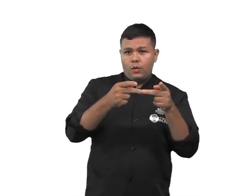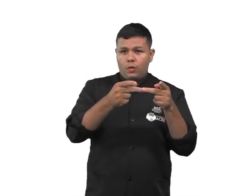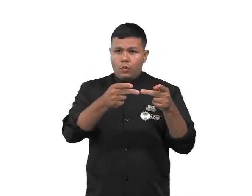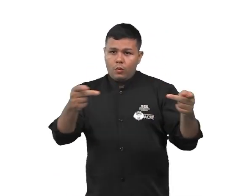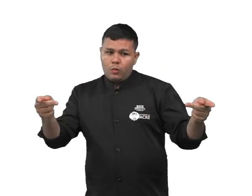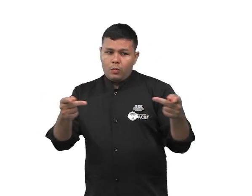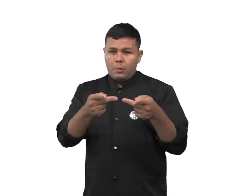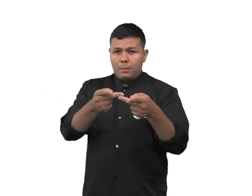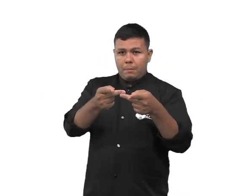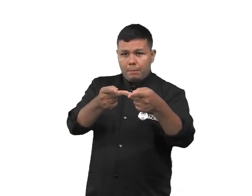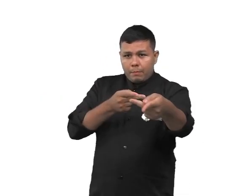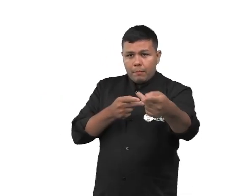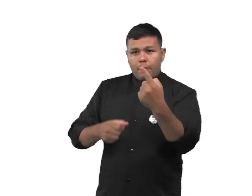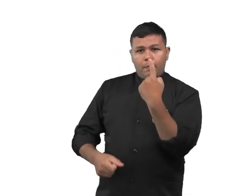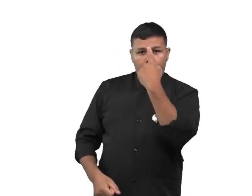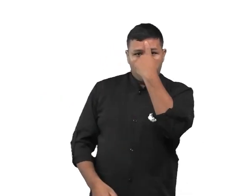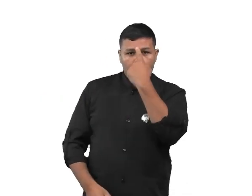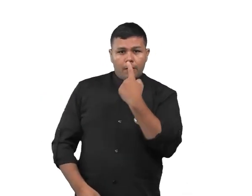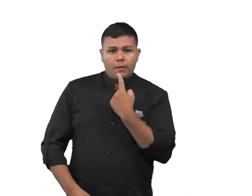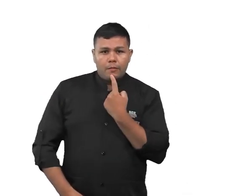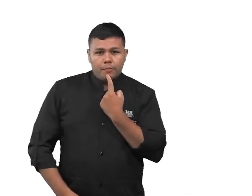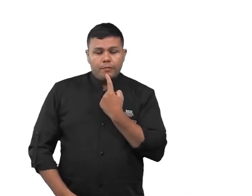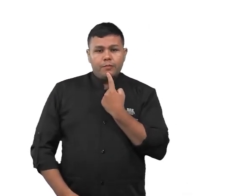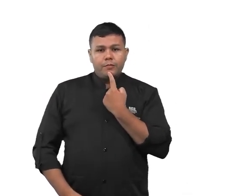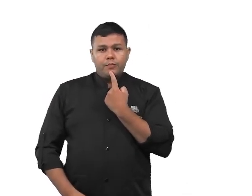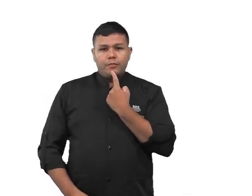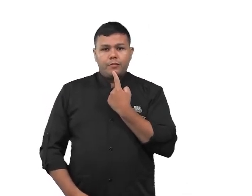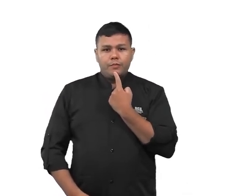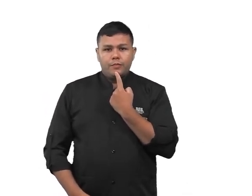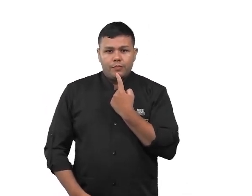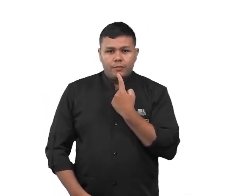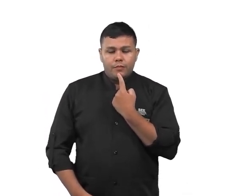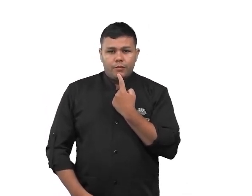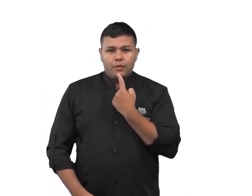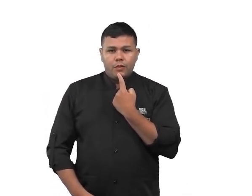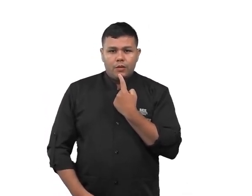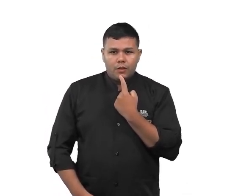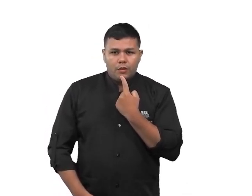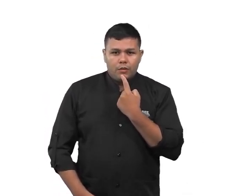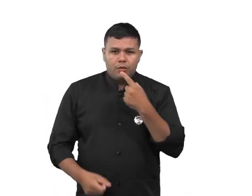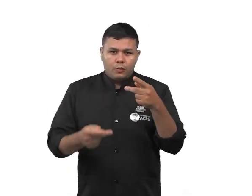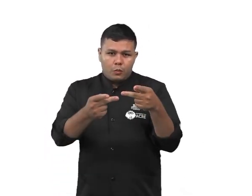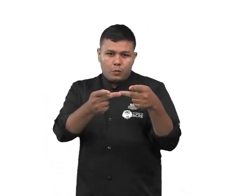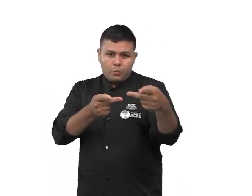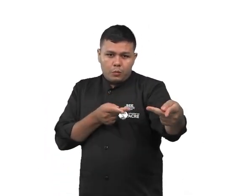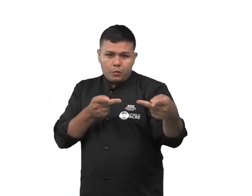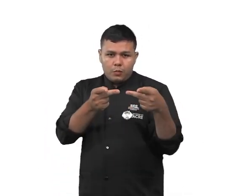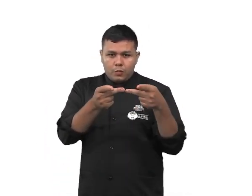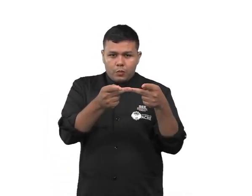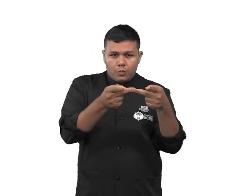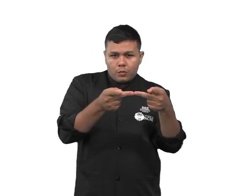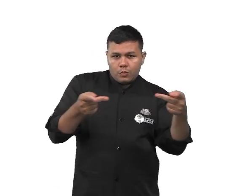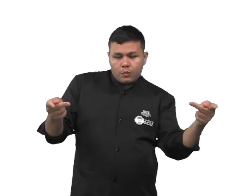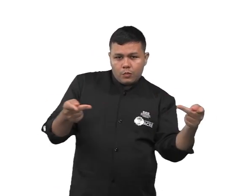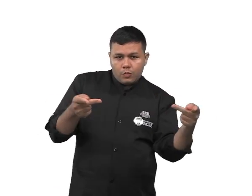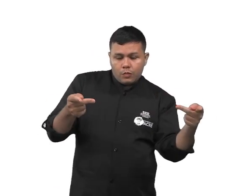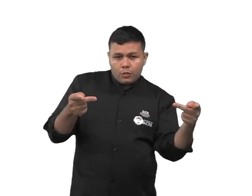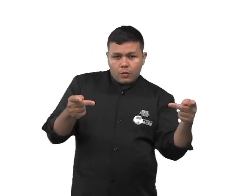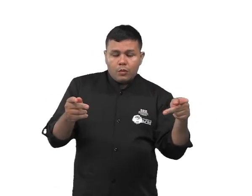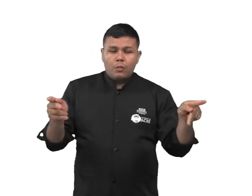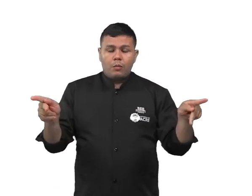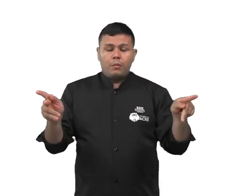dessa figura. Olha como parece aqui, ó. Tá bom? Você tem a ideia de uma pazinha aí, né? Mas é a planificação do